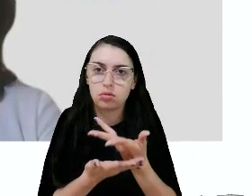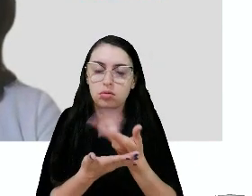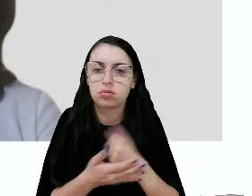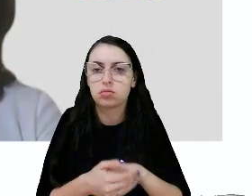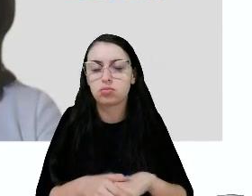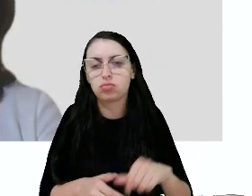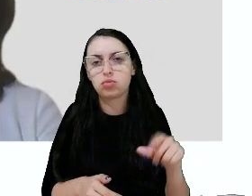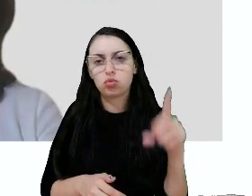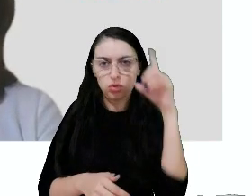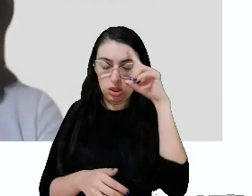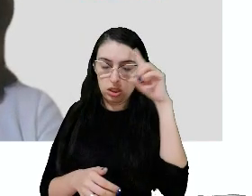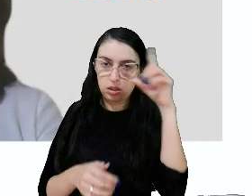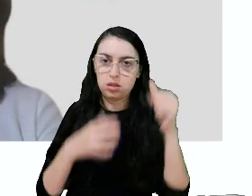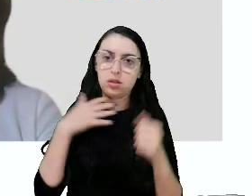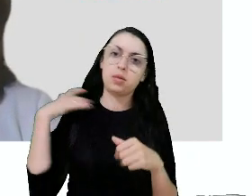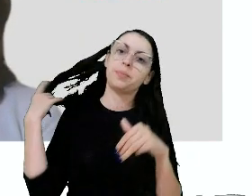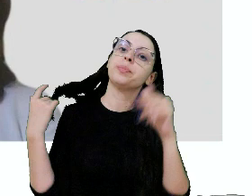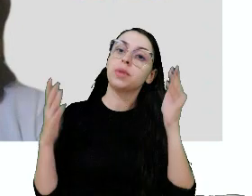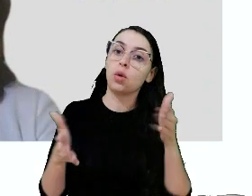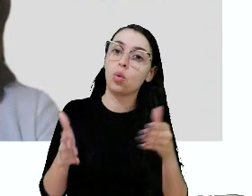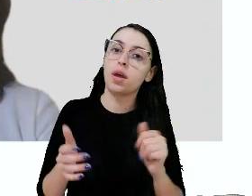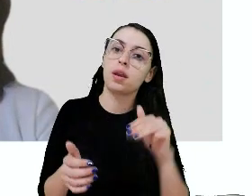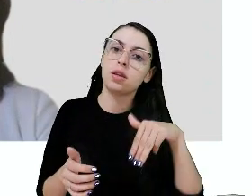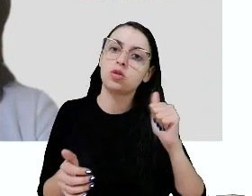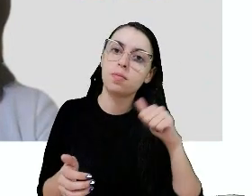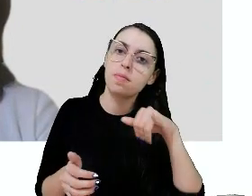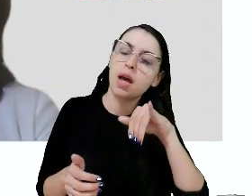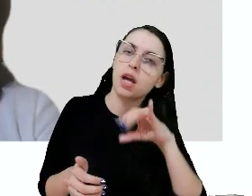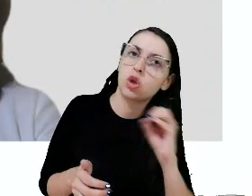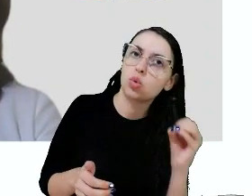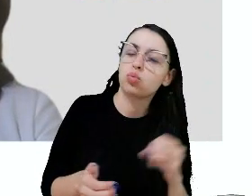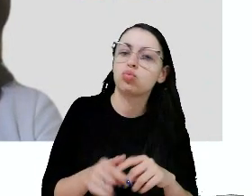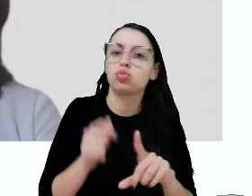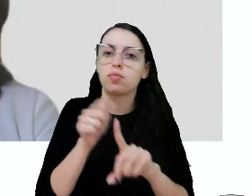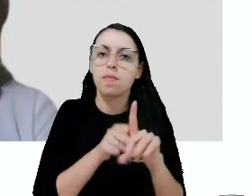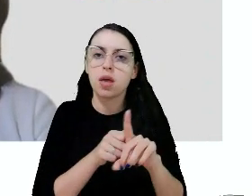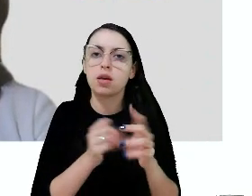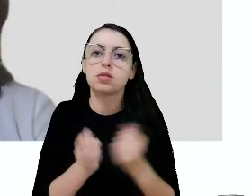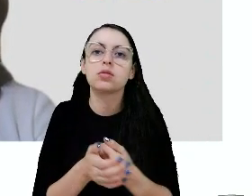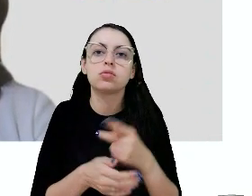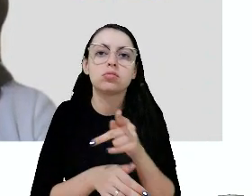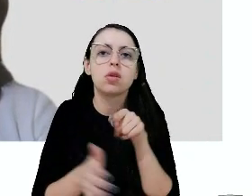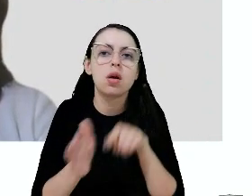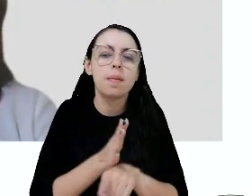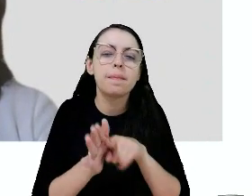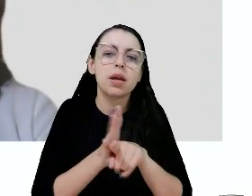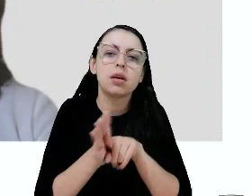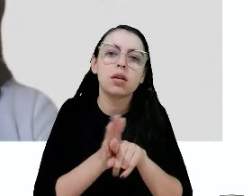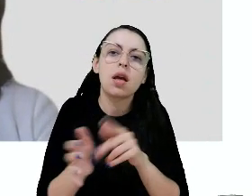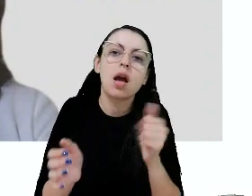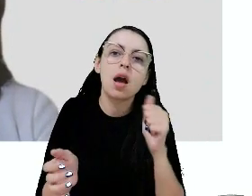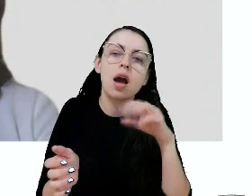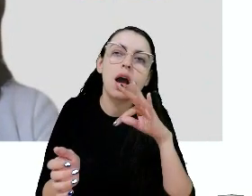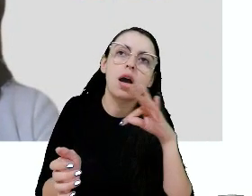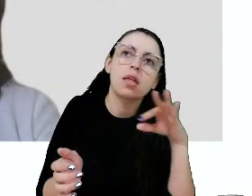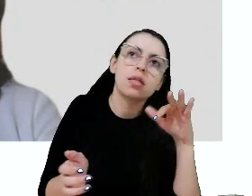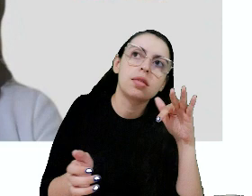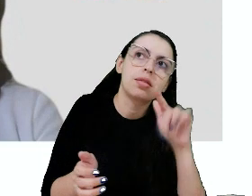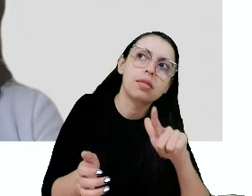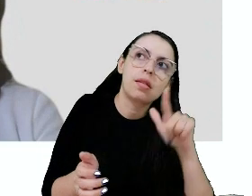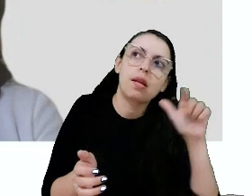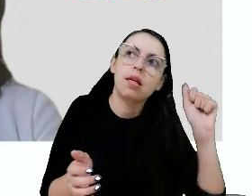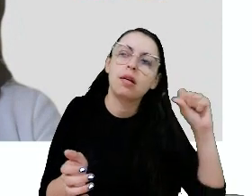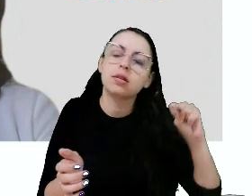trouxe agora nesse nosso mês de maio, através de uma pesquisa, do Atlas